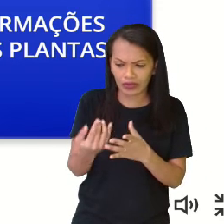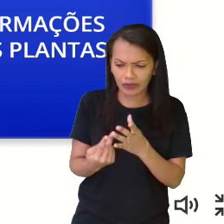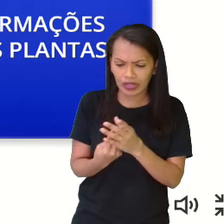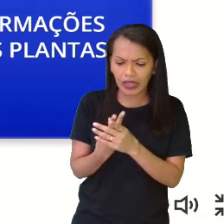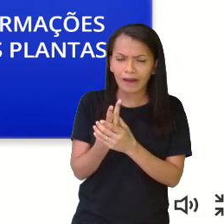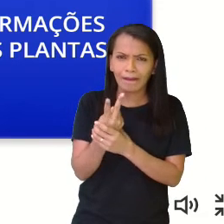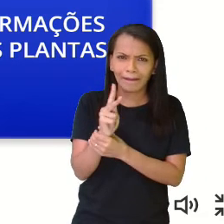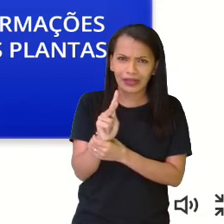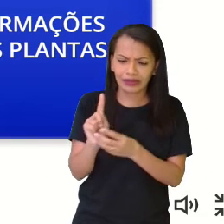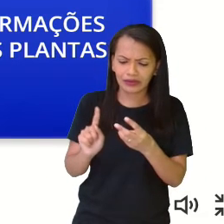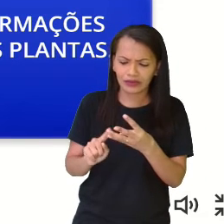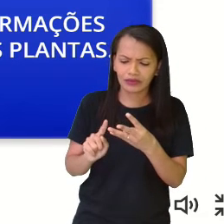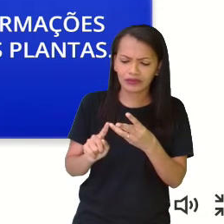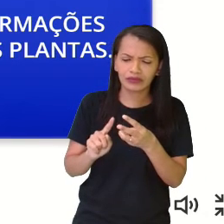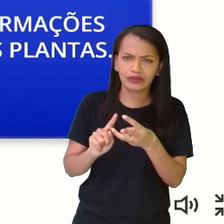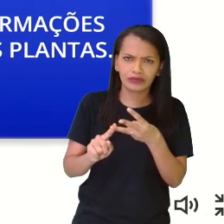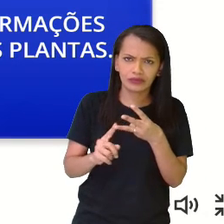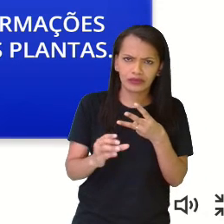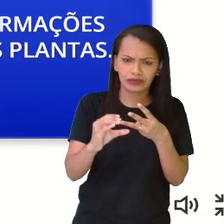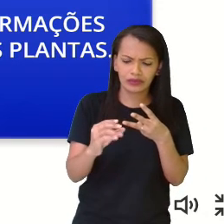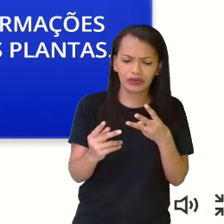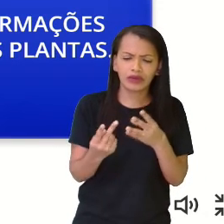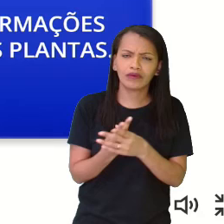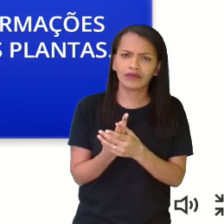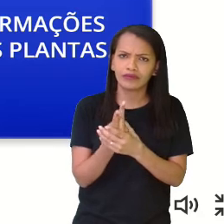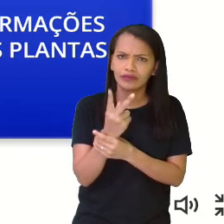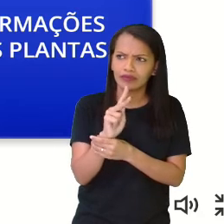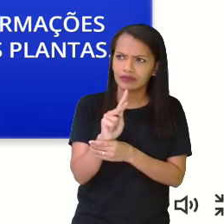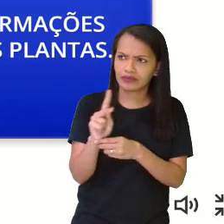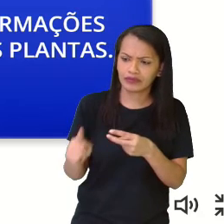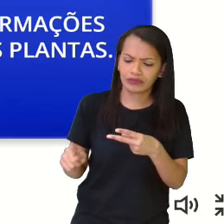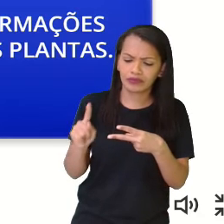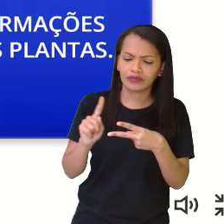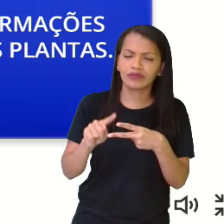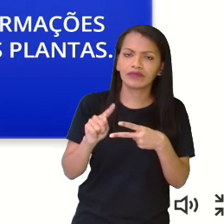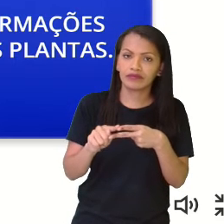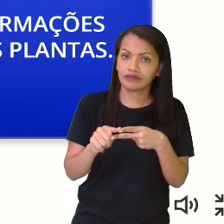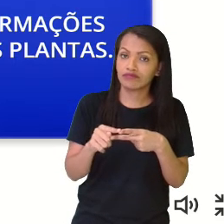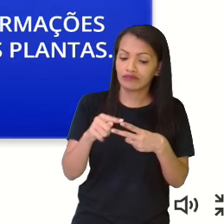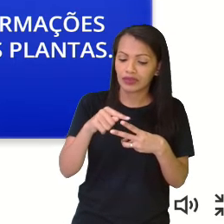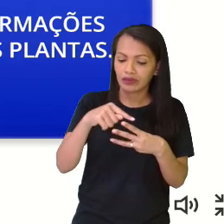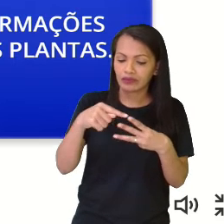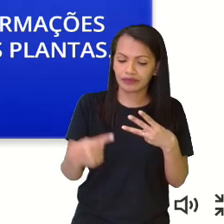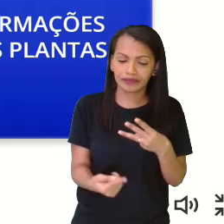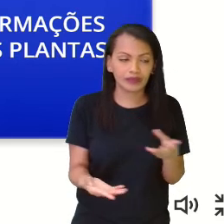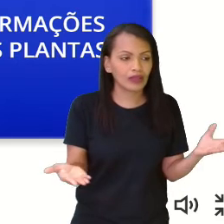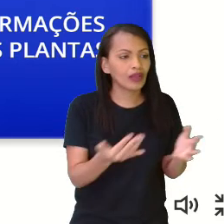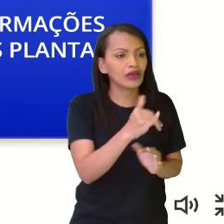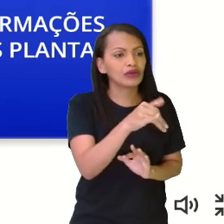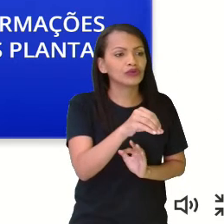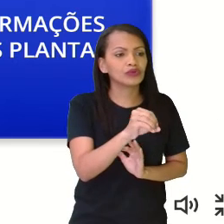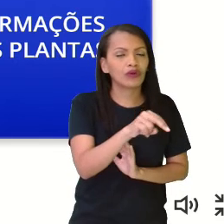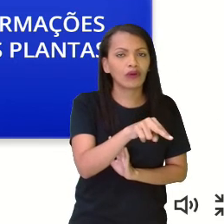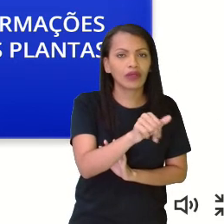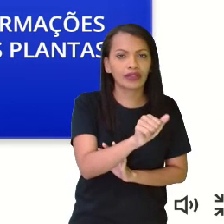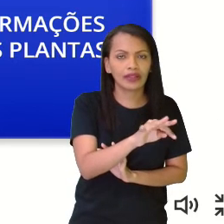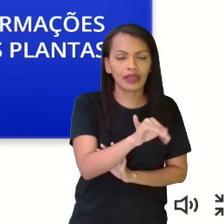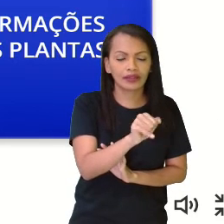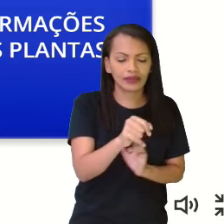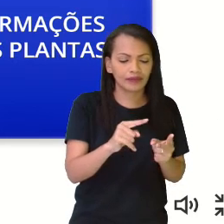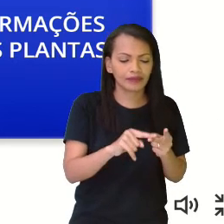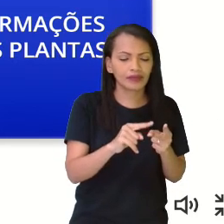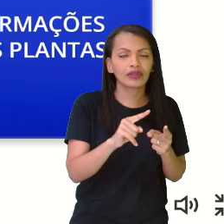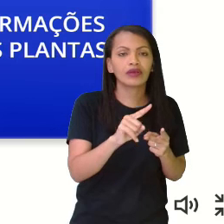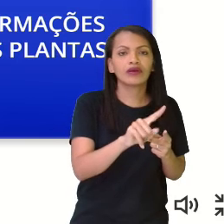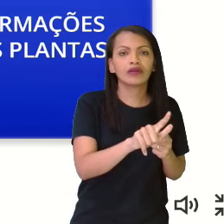E aí, chegou a resposta do Jonathan, mas aí eu acho que era da anterior, né? Mas agora, a Janiele,